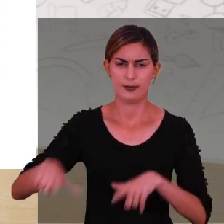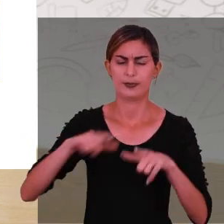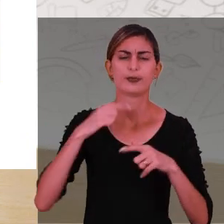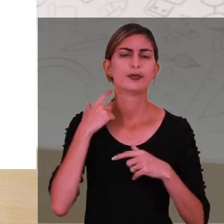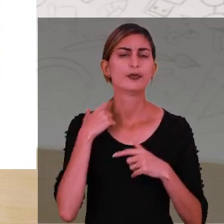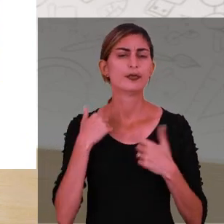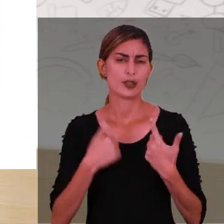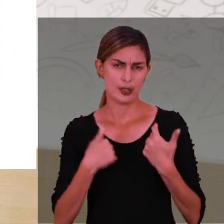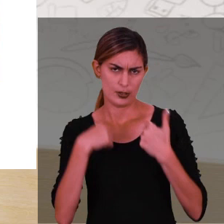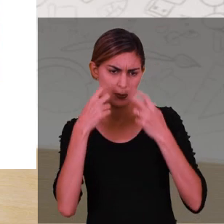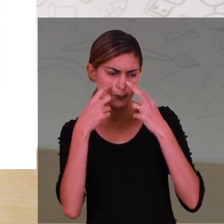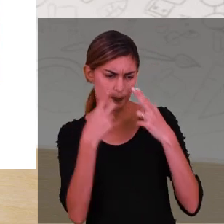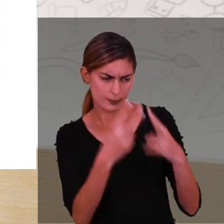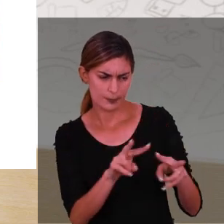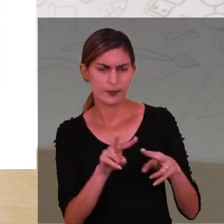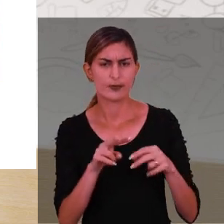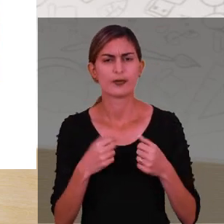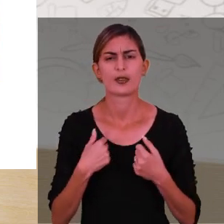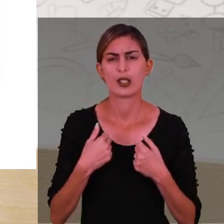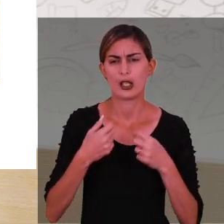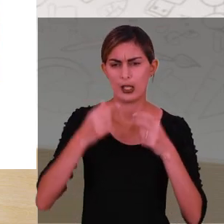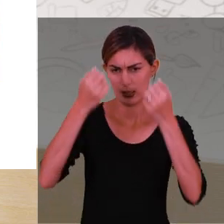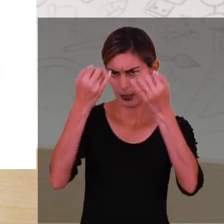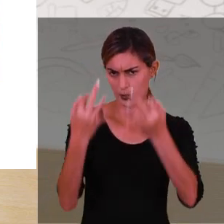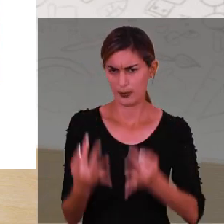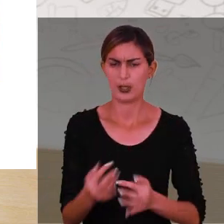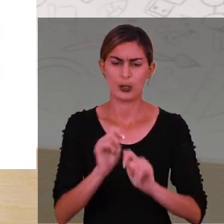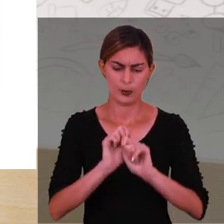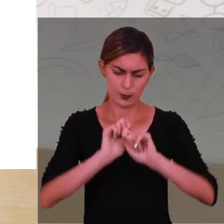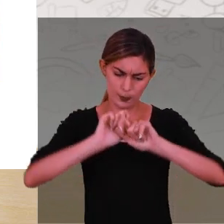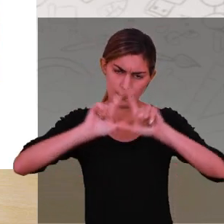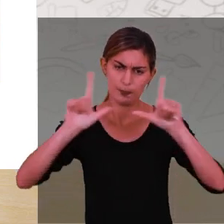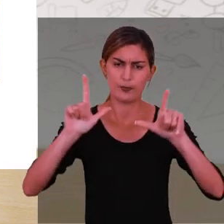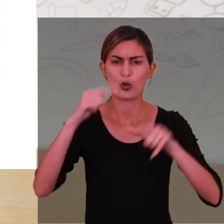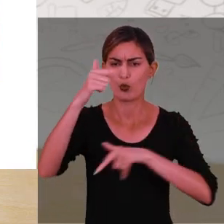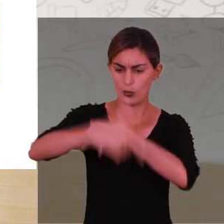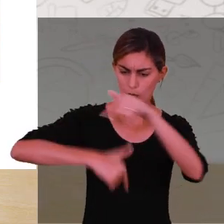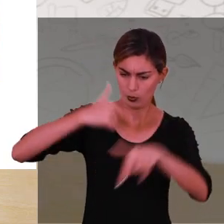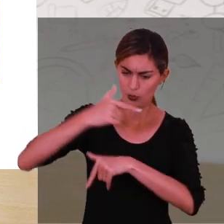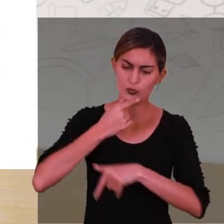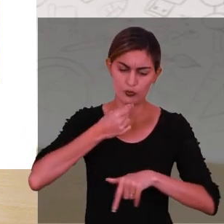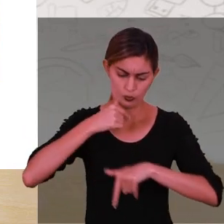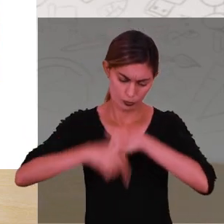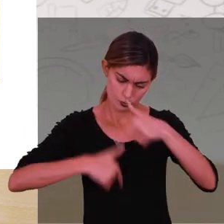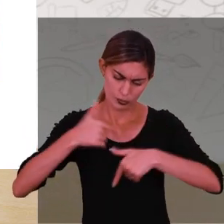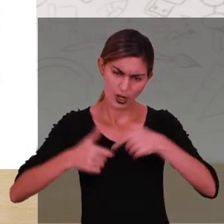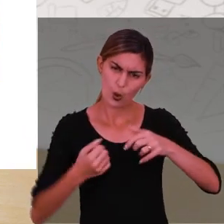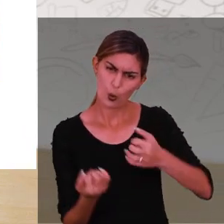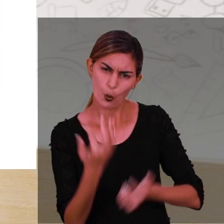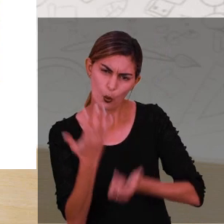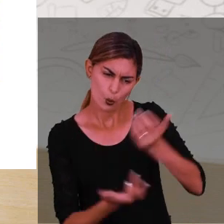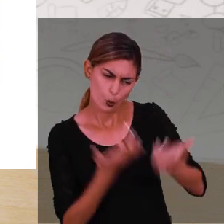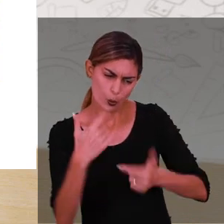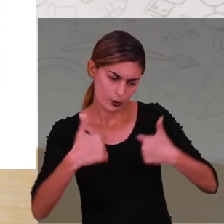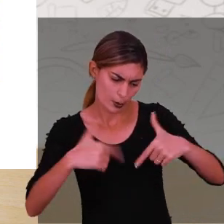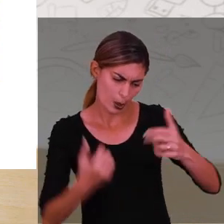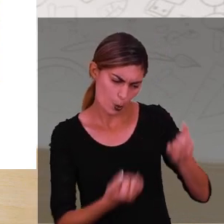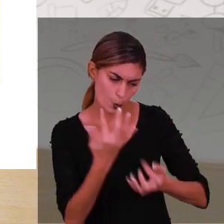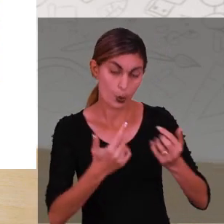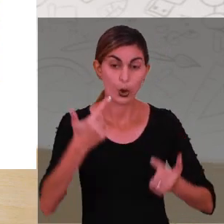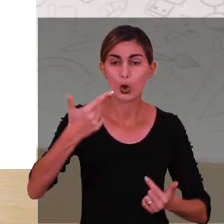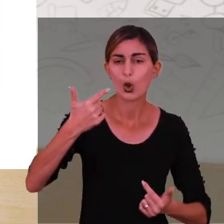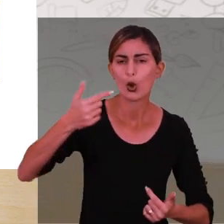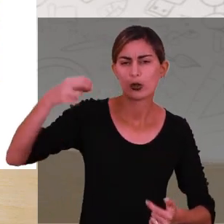ambiente. Conforme pode ser visto na descrição, um trabalhador que opera um forno, ele leva